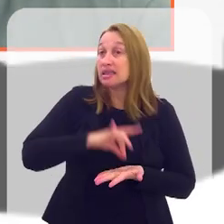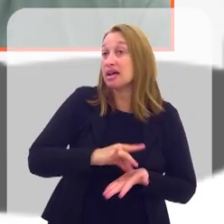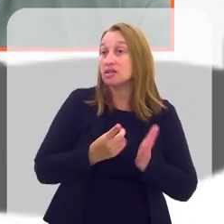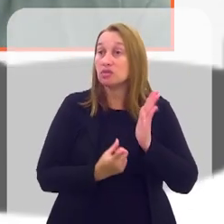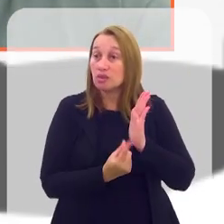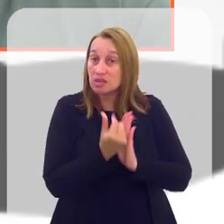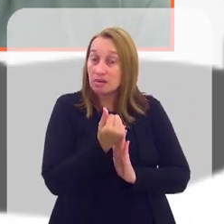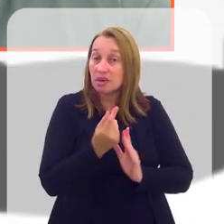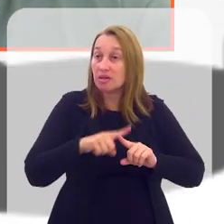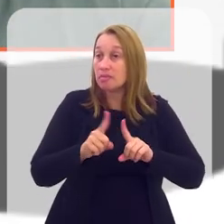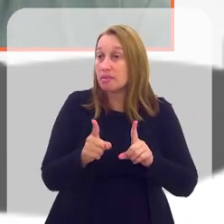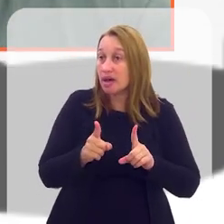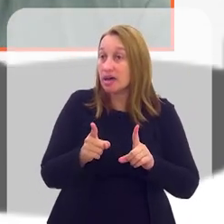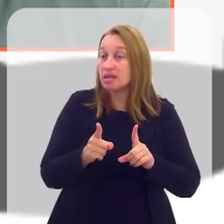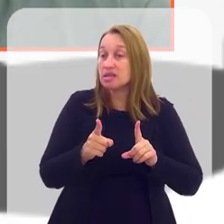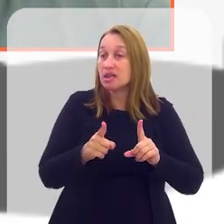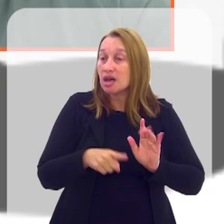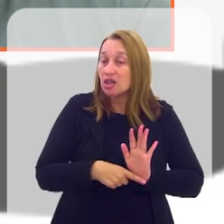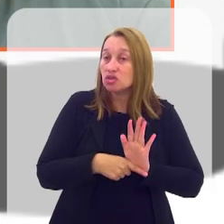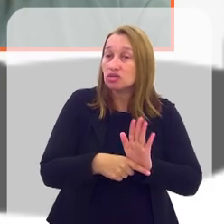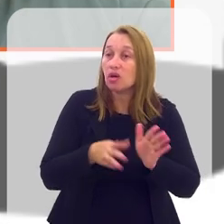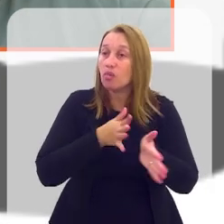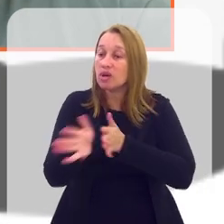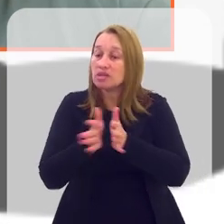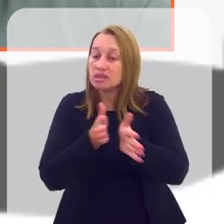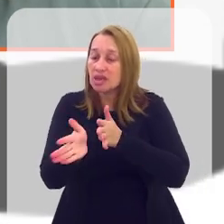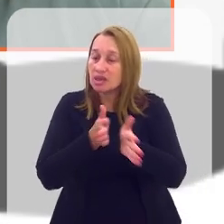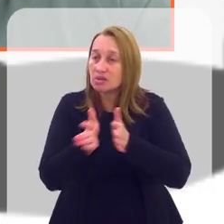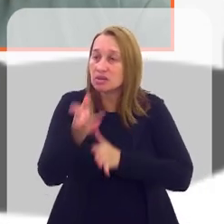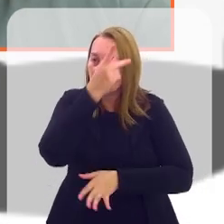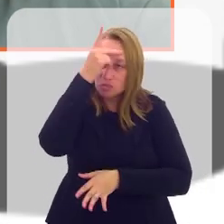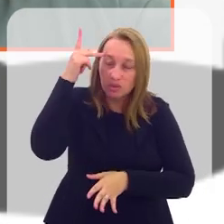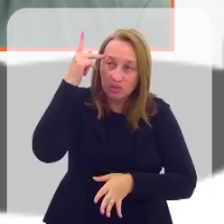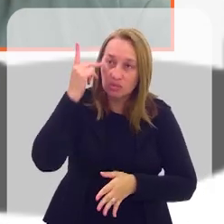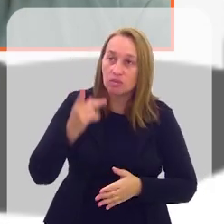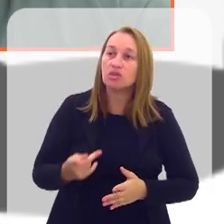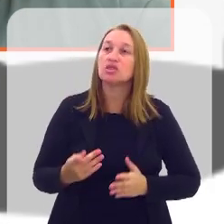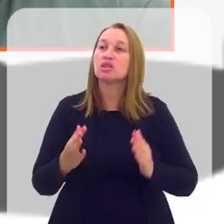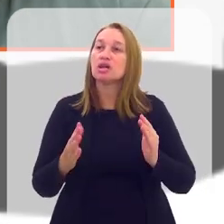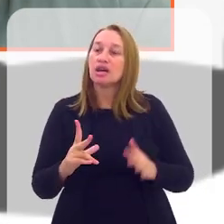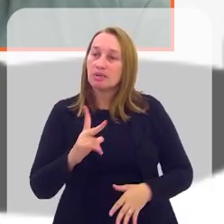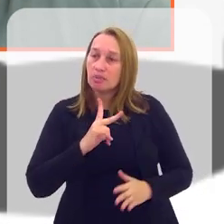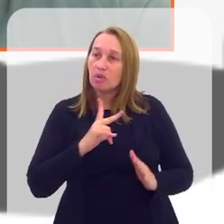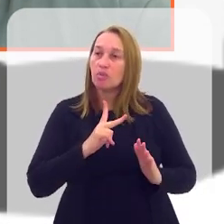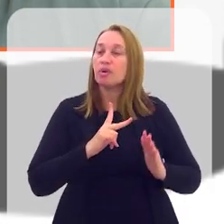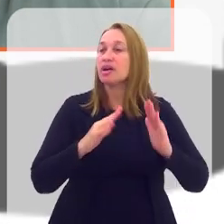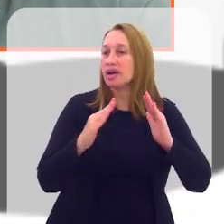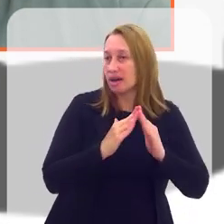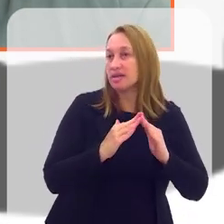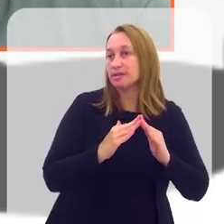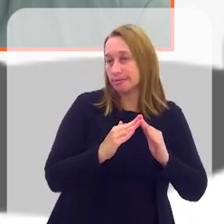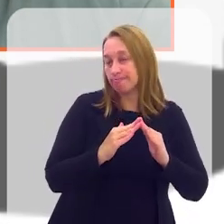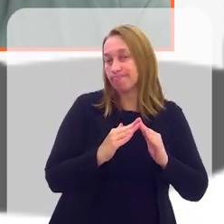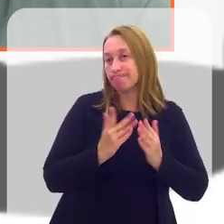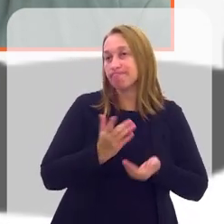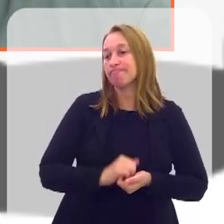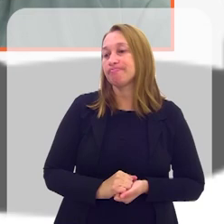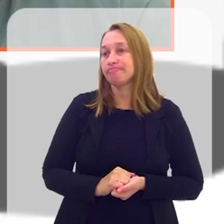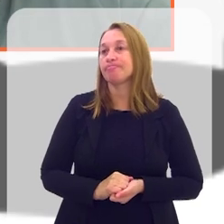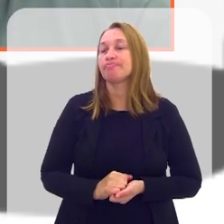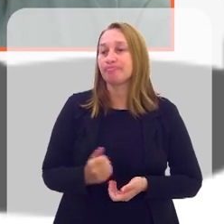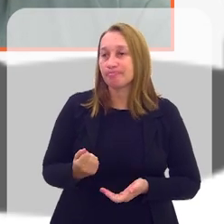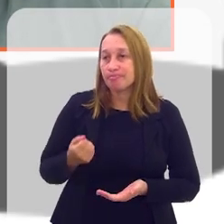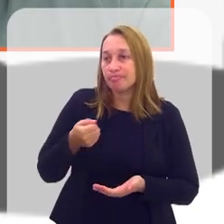orçamentárias, mas promover o acesso dessas pessoas a esse bem, né, fundamental, que é